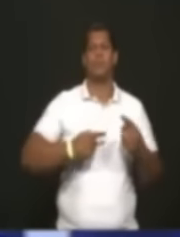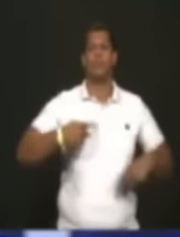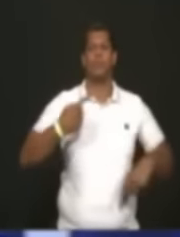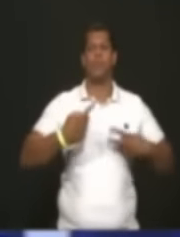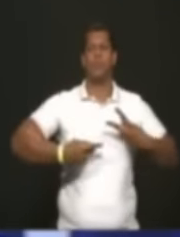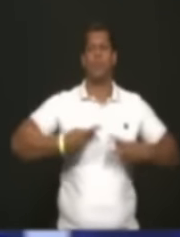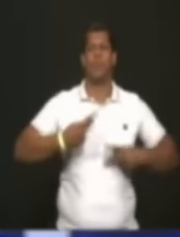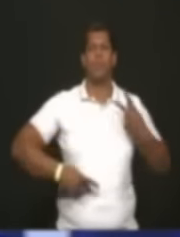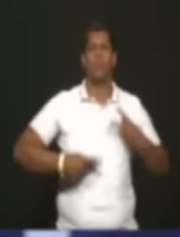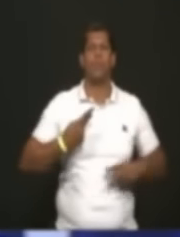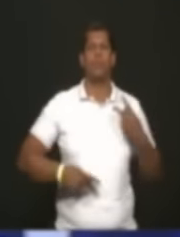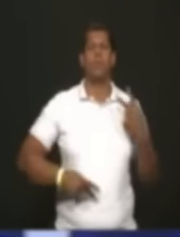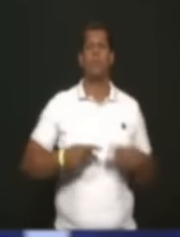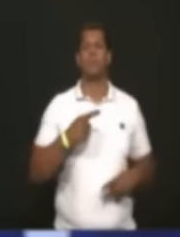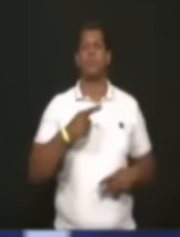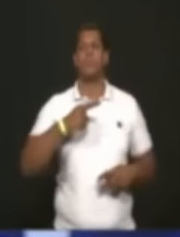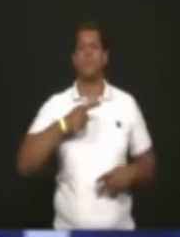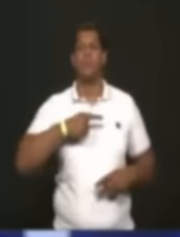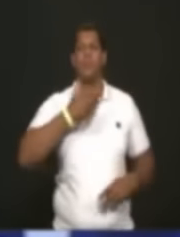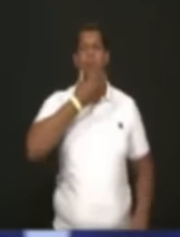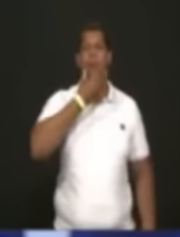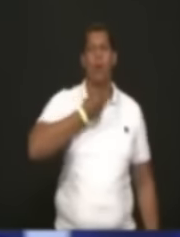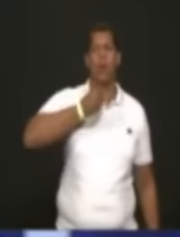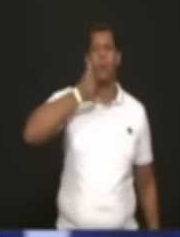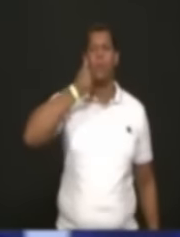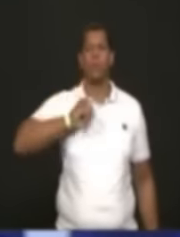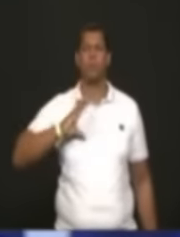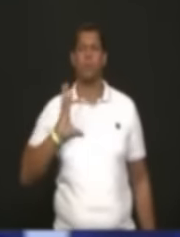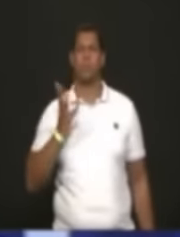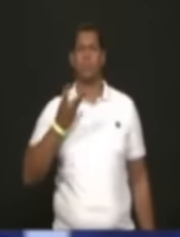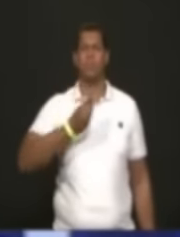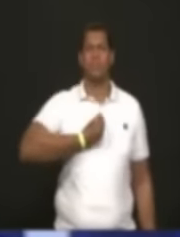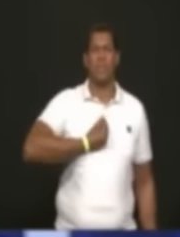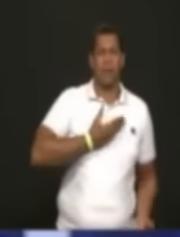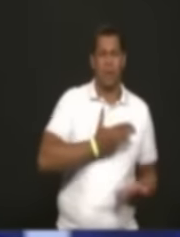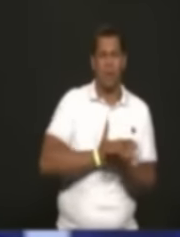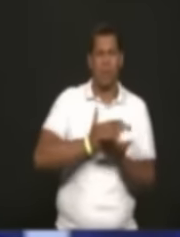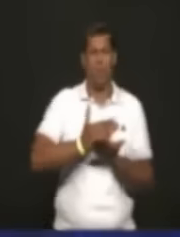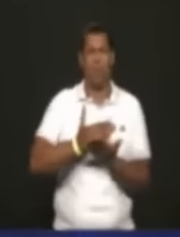meninos e meninas trans a partir dos 8, 9 anos de idade.